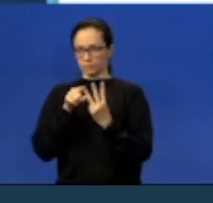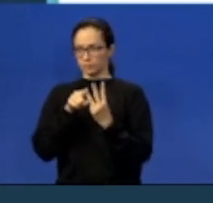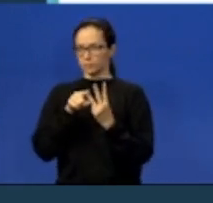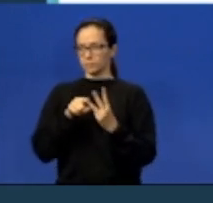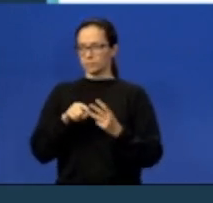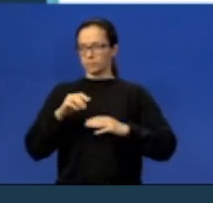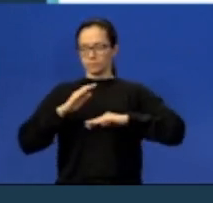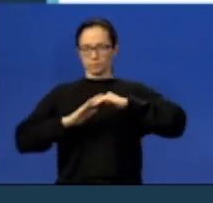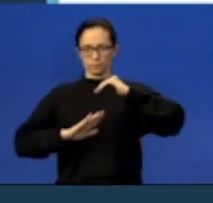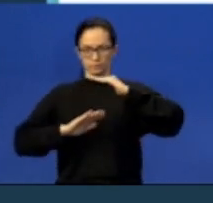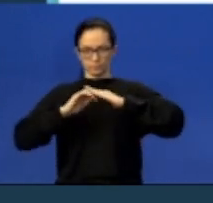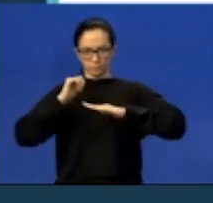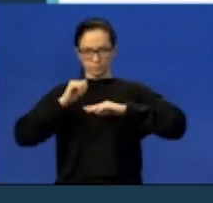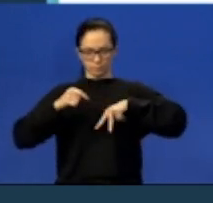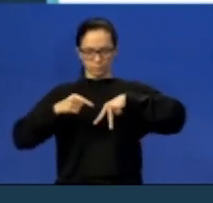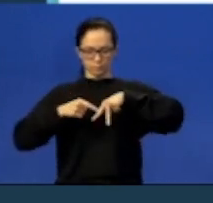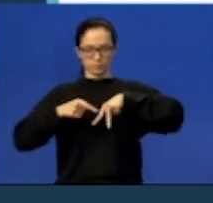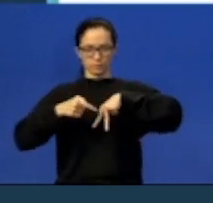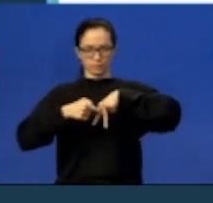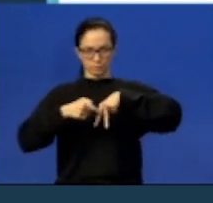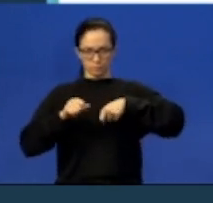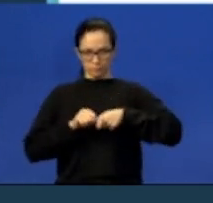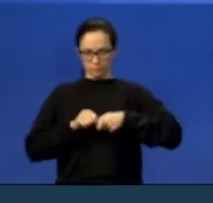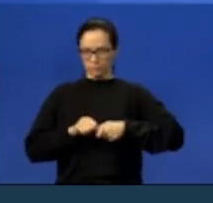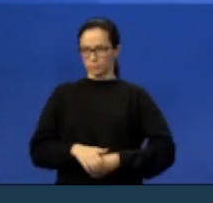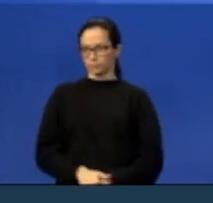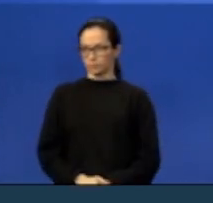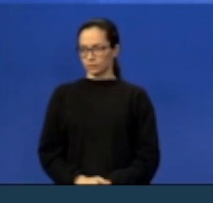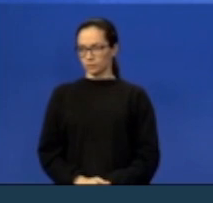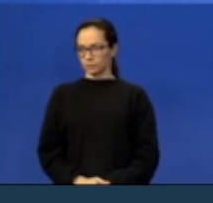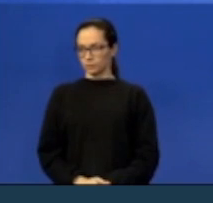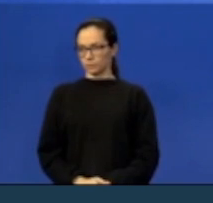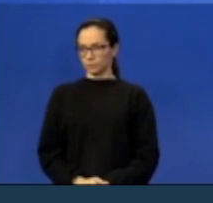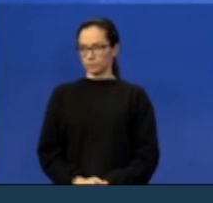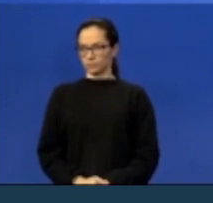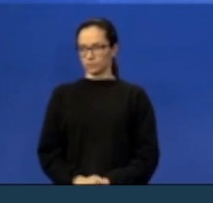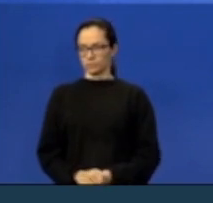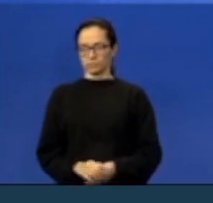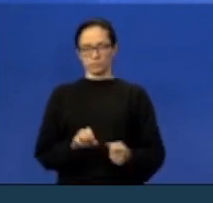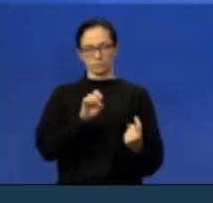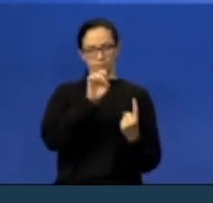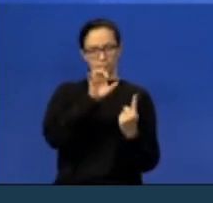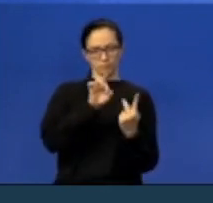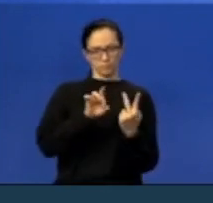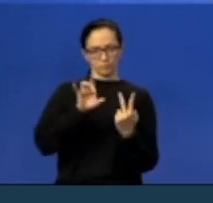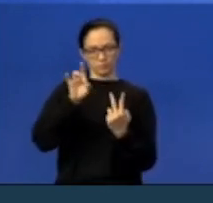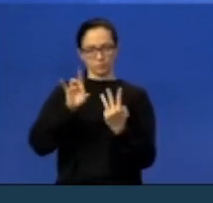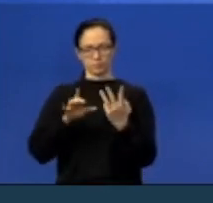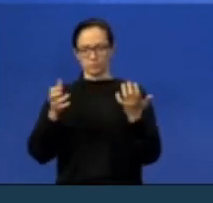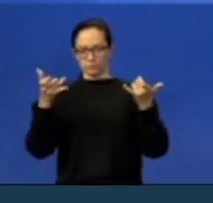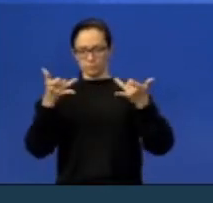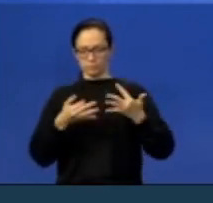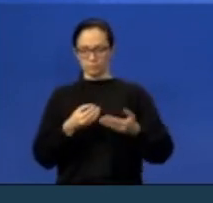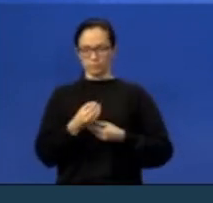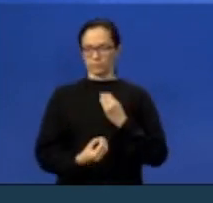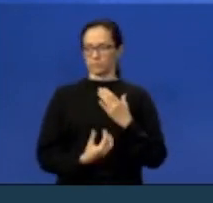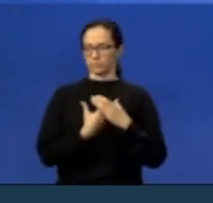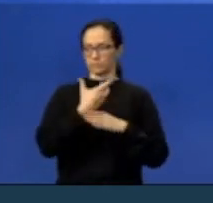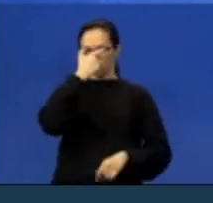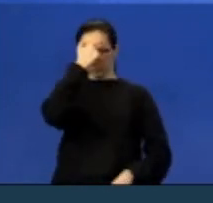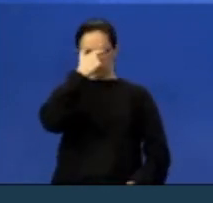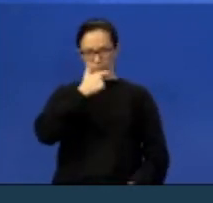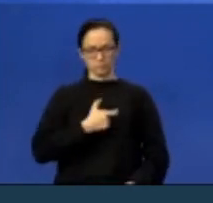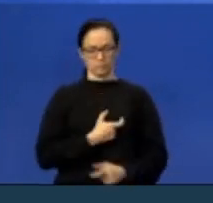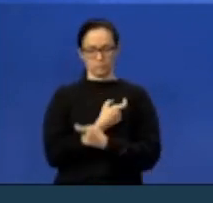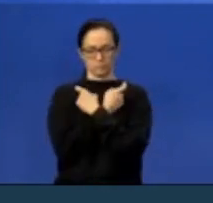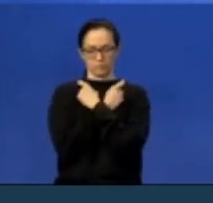membros superiores e pelos membros inferiores. Na sequência, a gente vai falar um pouquinho sobre as propriedades e a estrutura do sistema